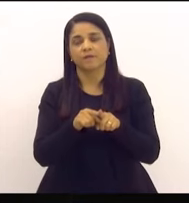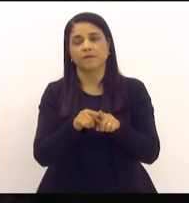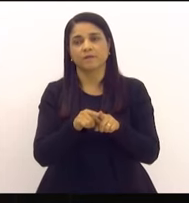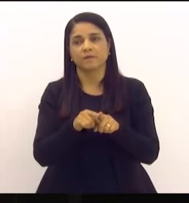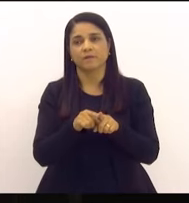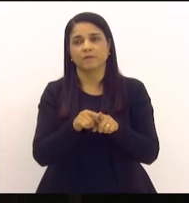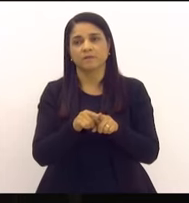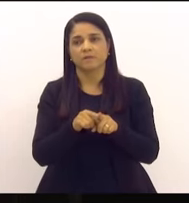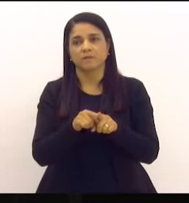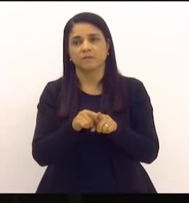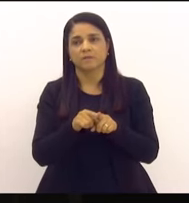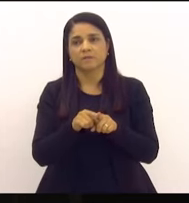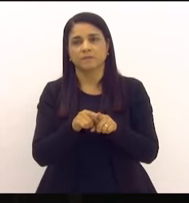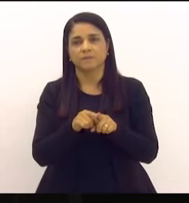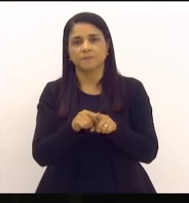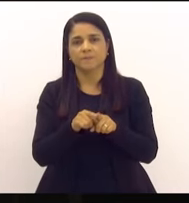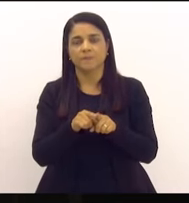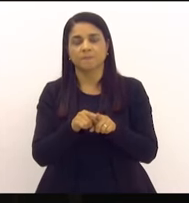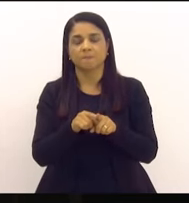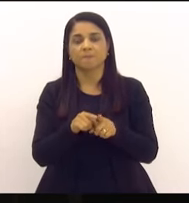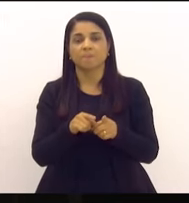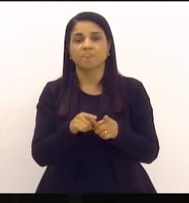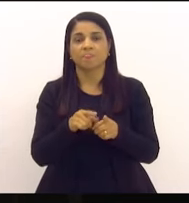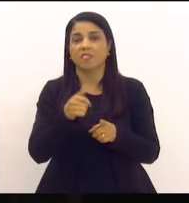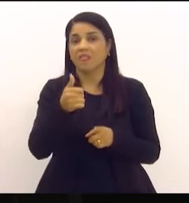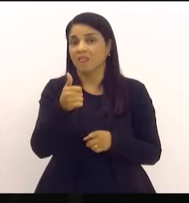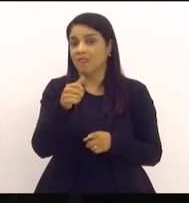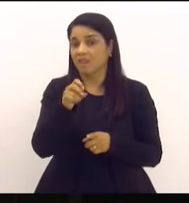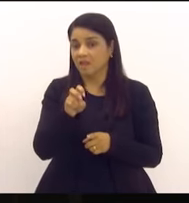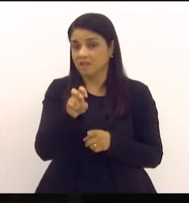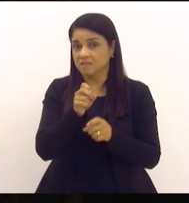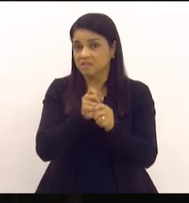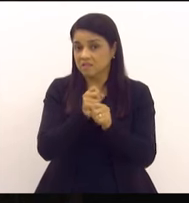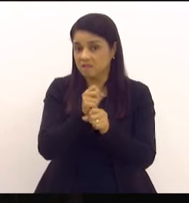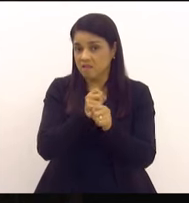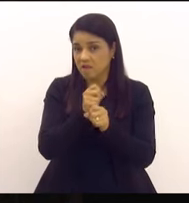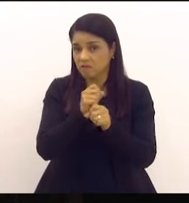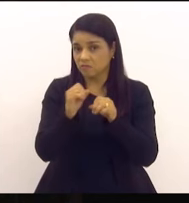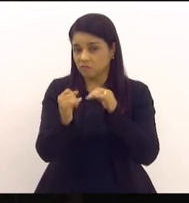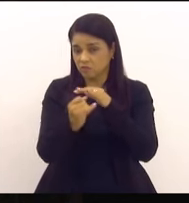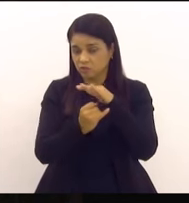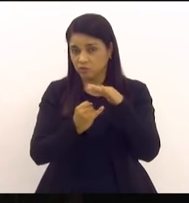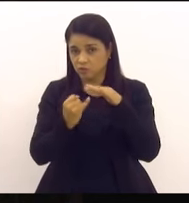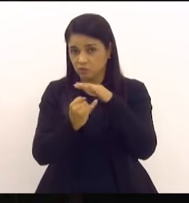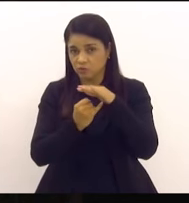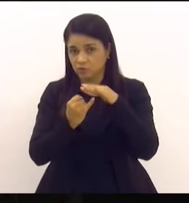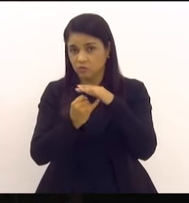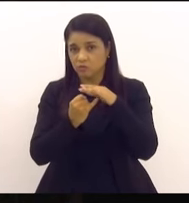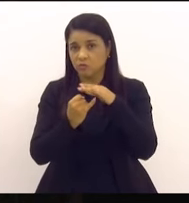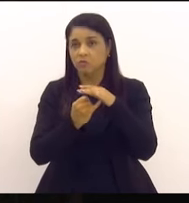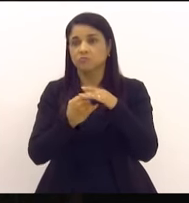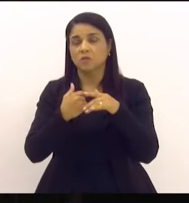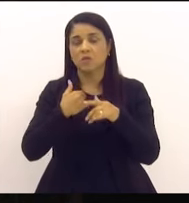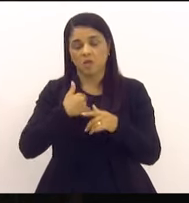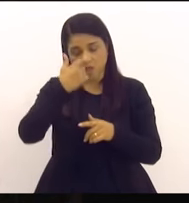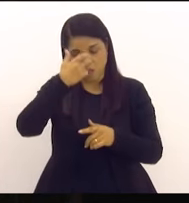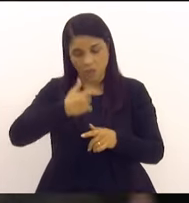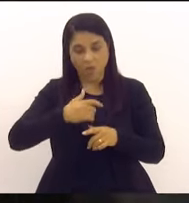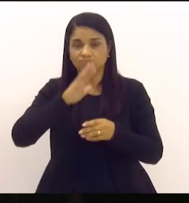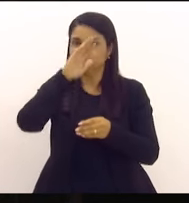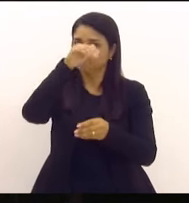naquilo que diz respeito à questão de 15 anos na instituição, eu sou